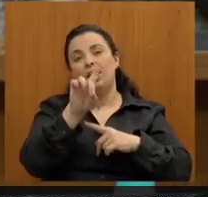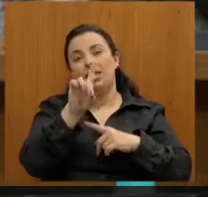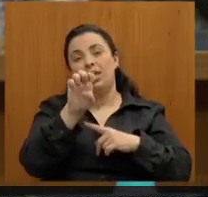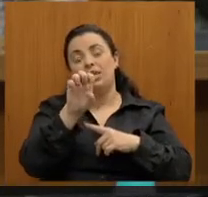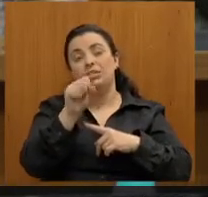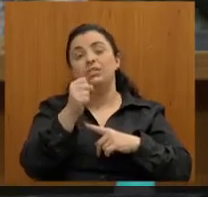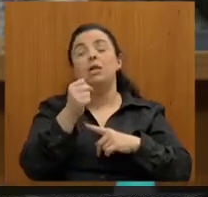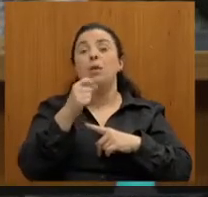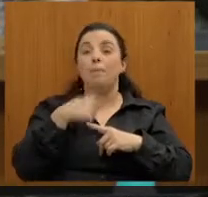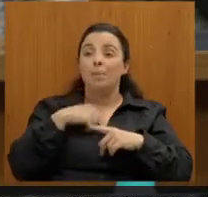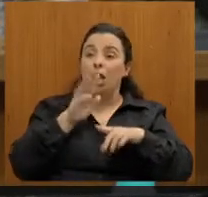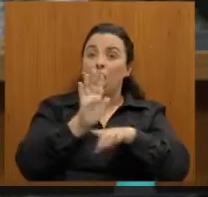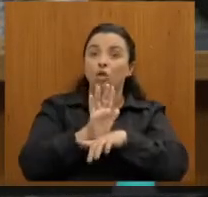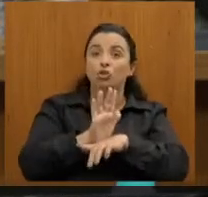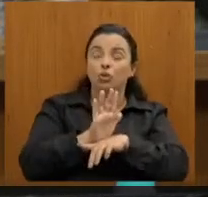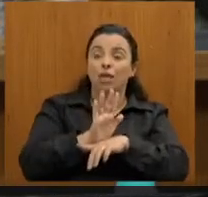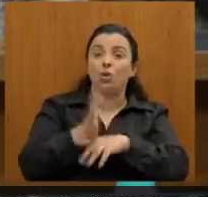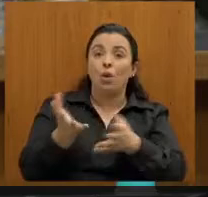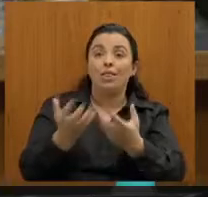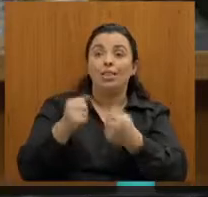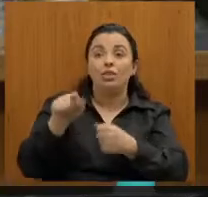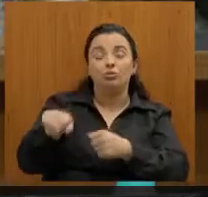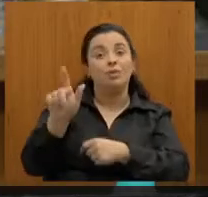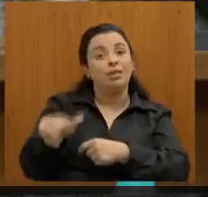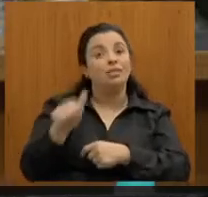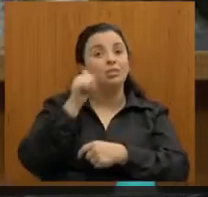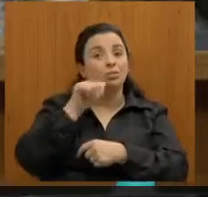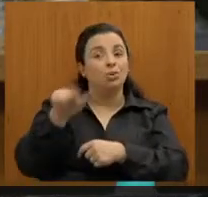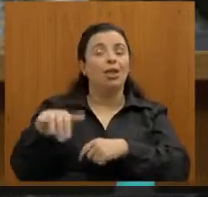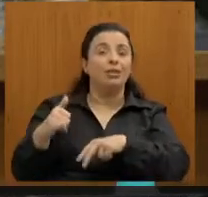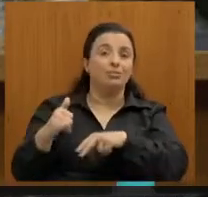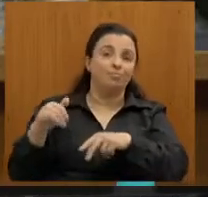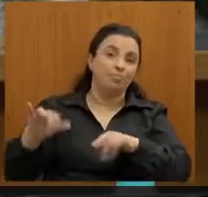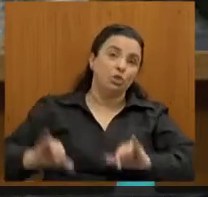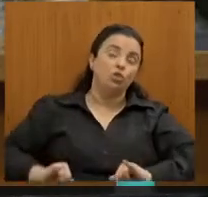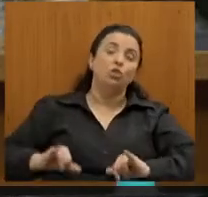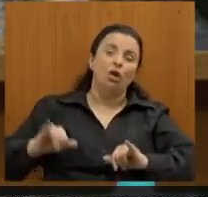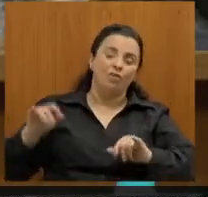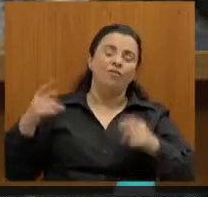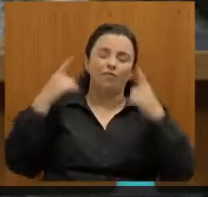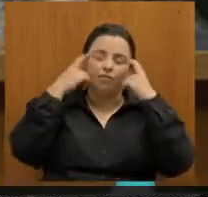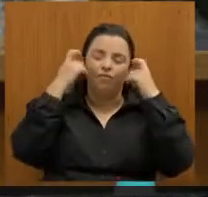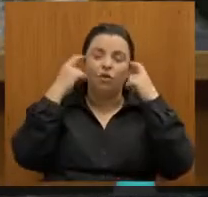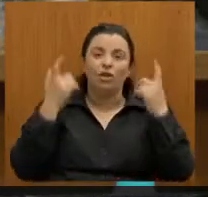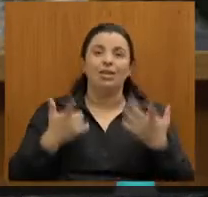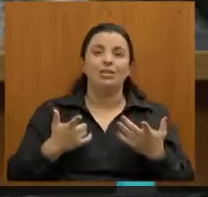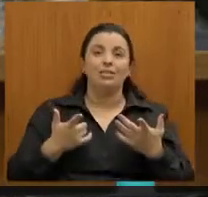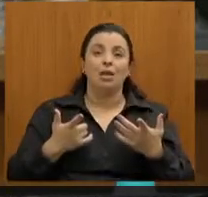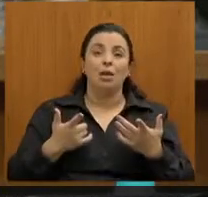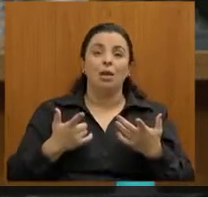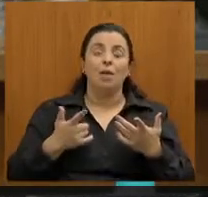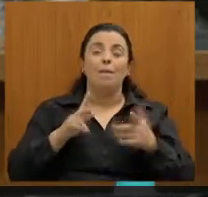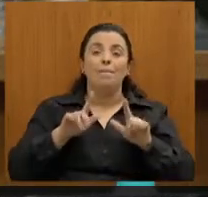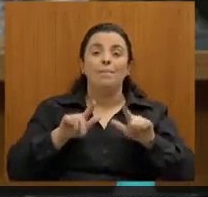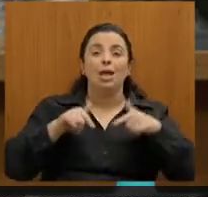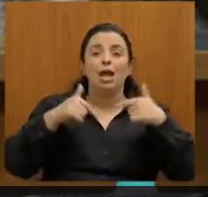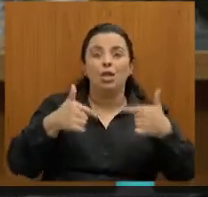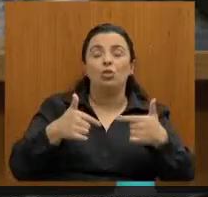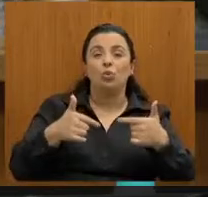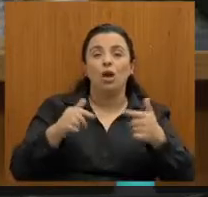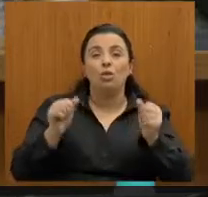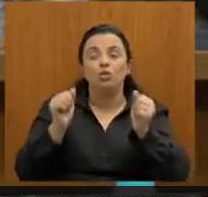nós convidamos colegas advogados atuar também de forma conjunta com este olhar